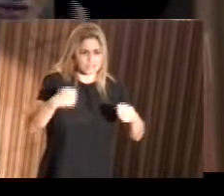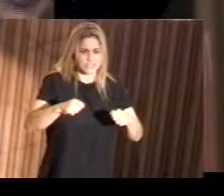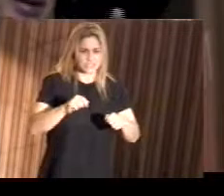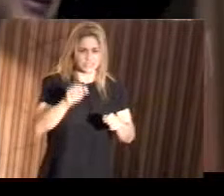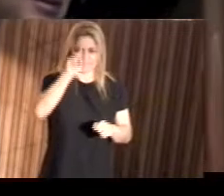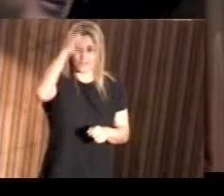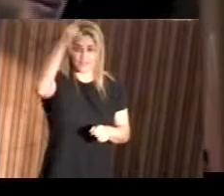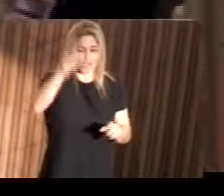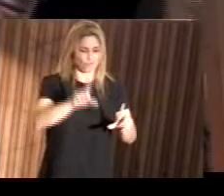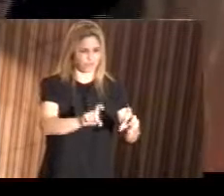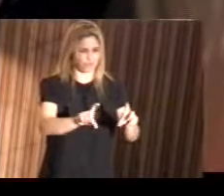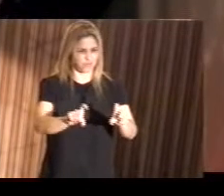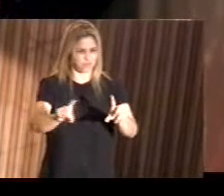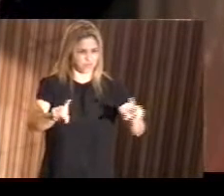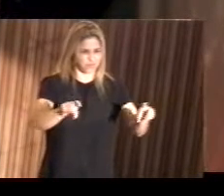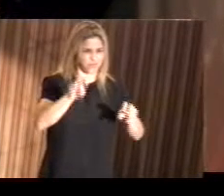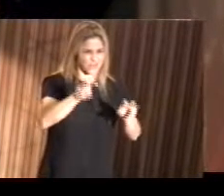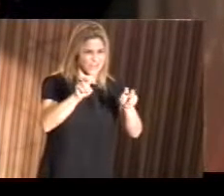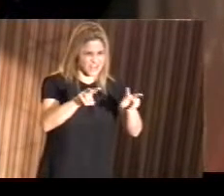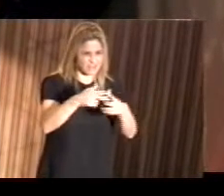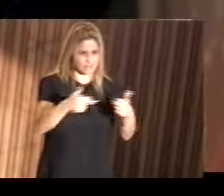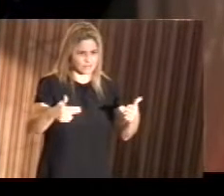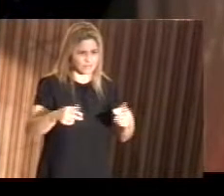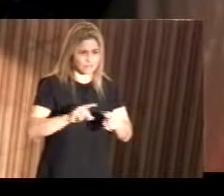nos livra da disciplina.